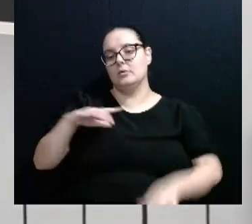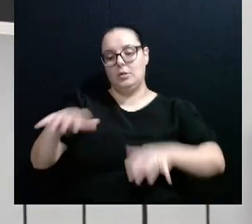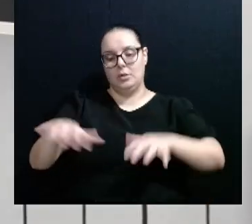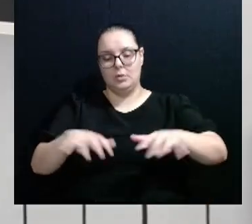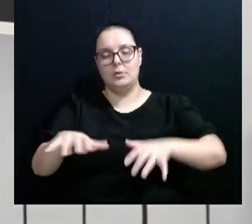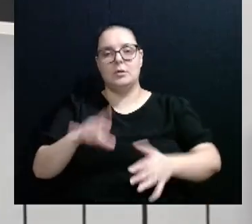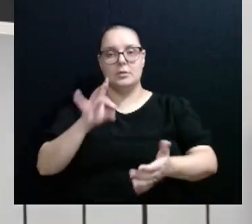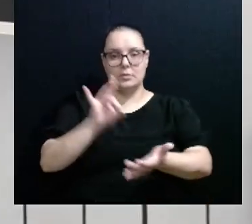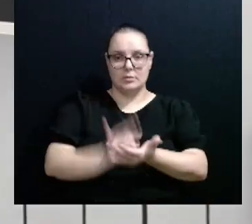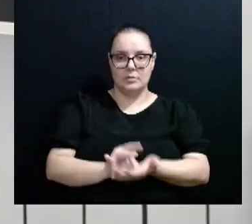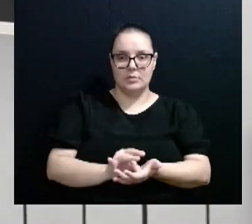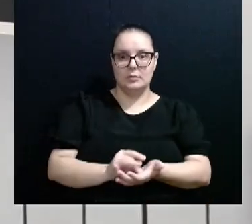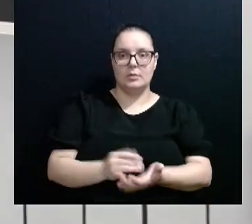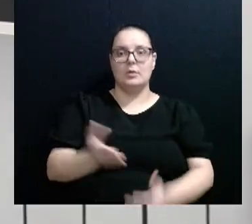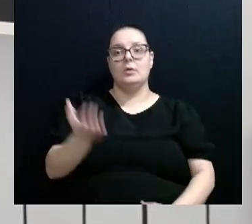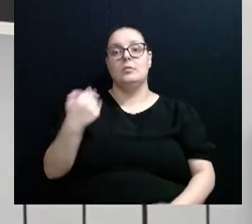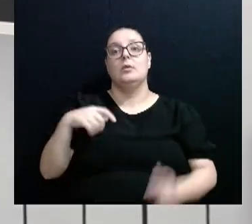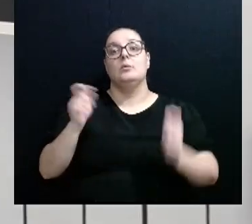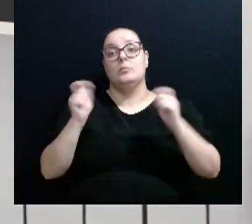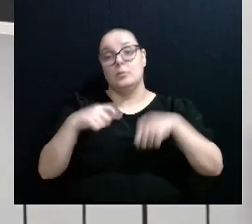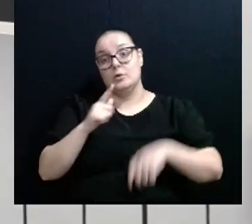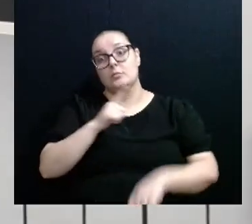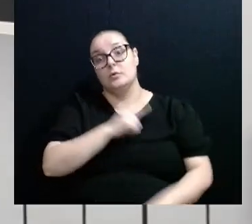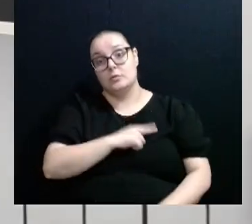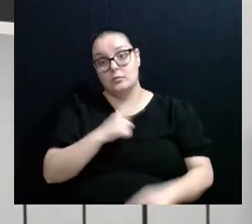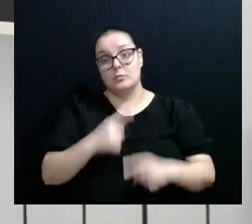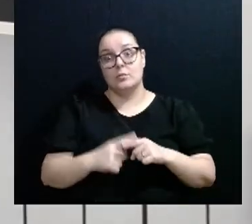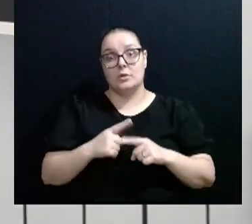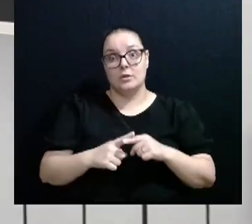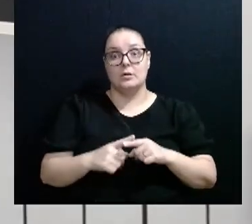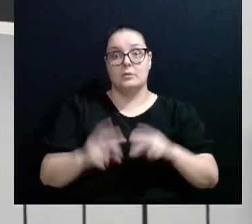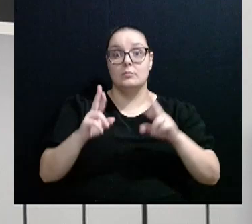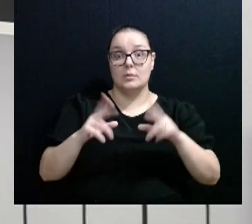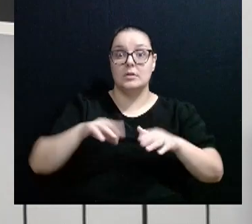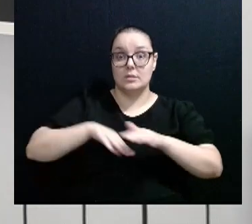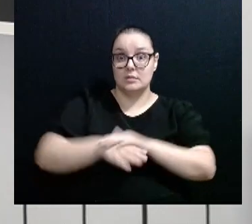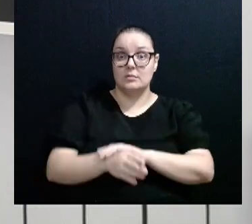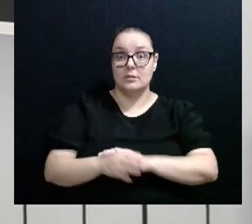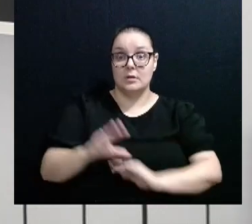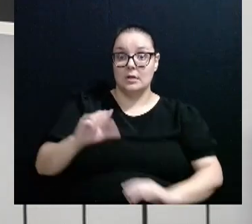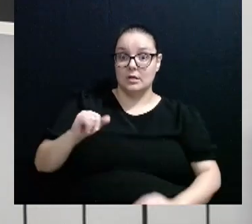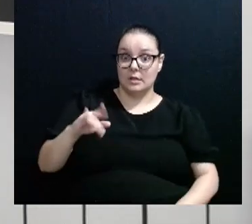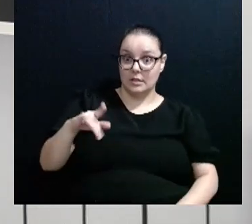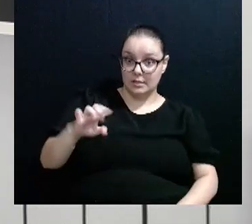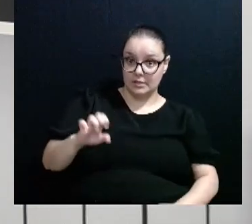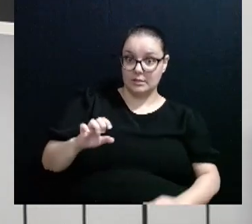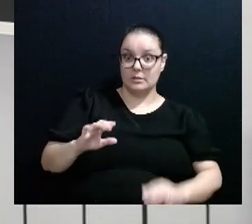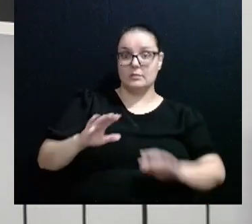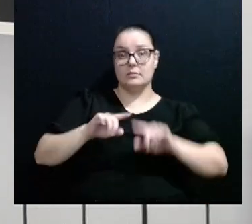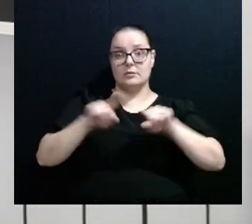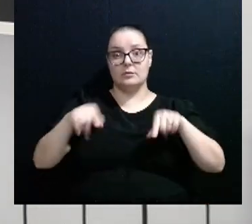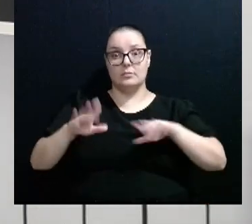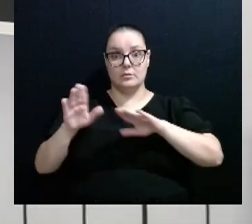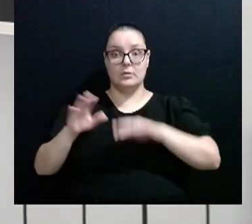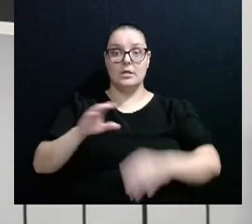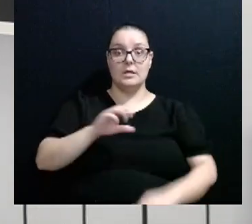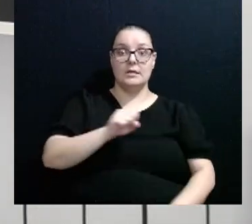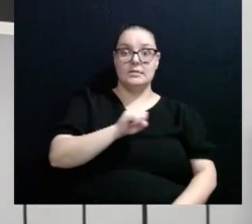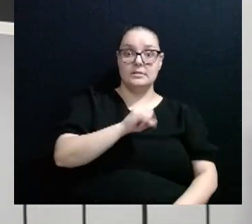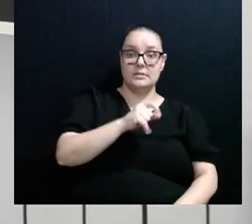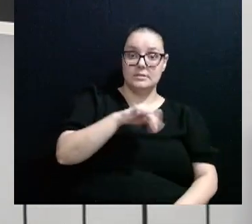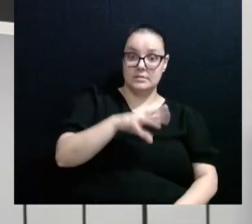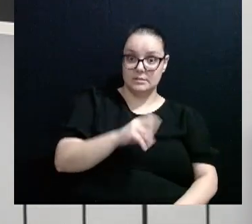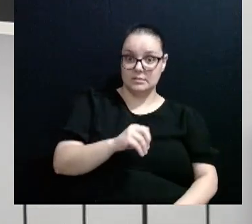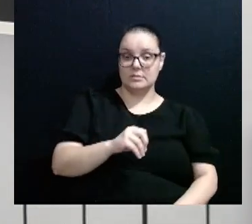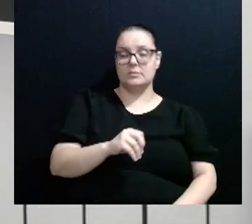Vamos ao provável Guarani para o torcedor ir se acostumando. Kaique França no gol, Cicinho na direita, Rafael Donato